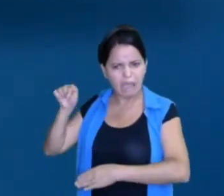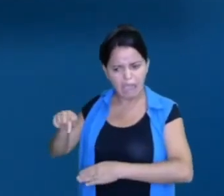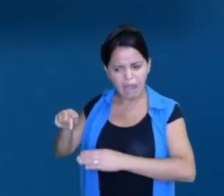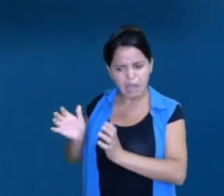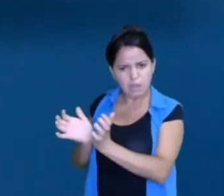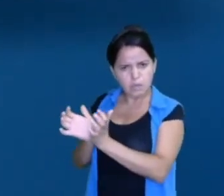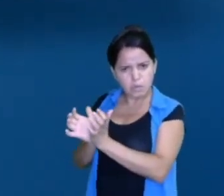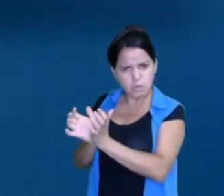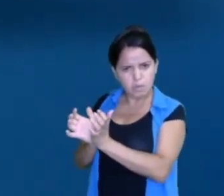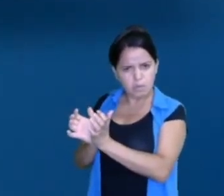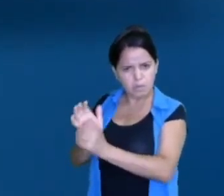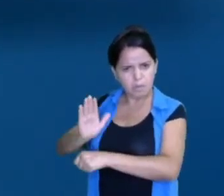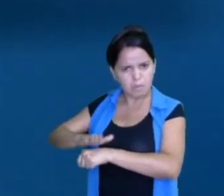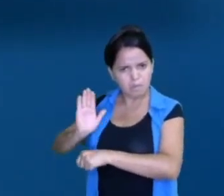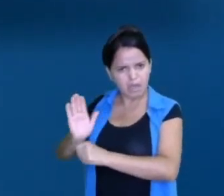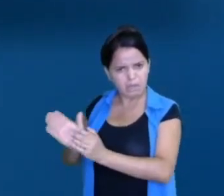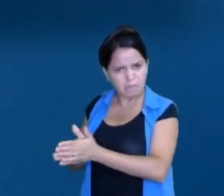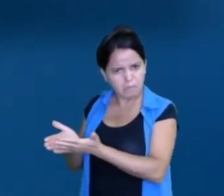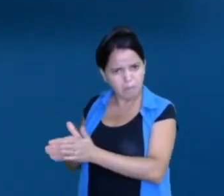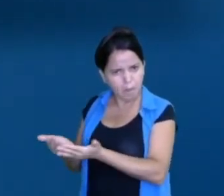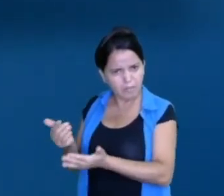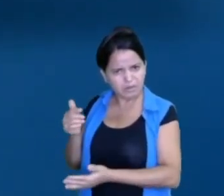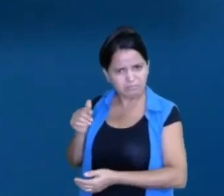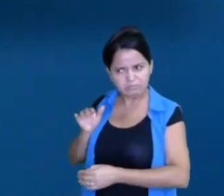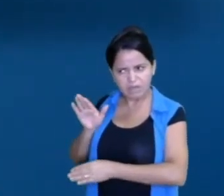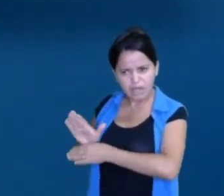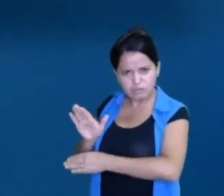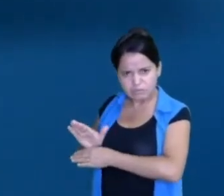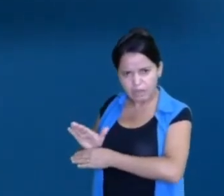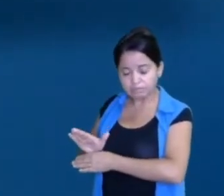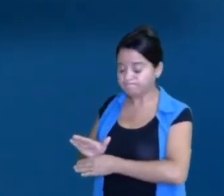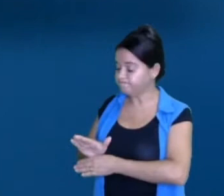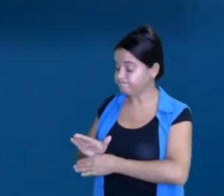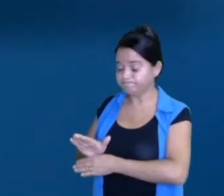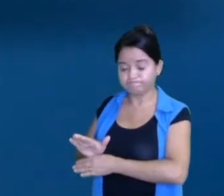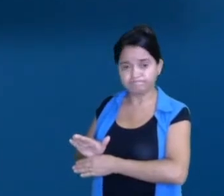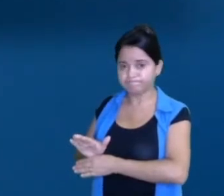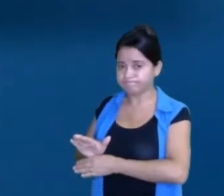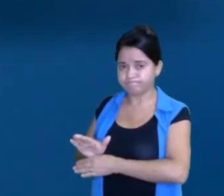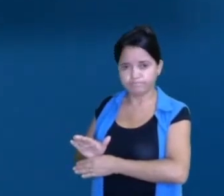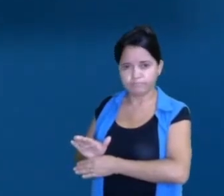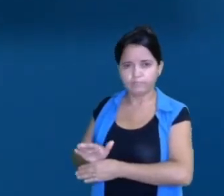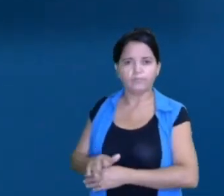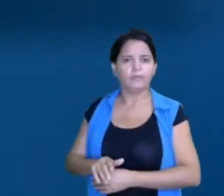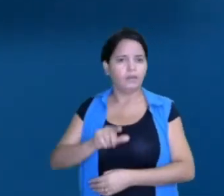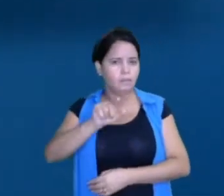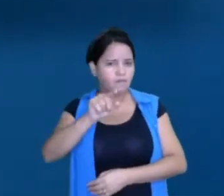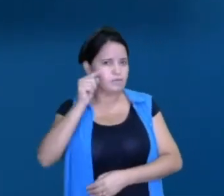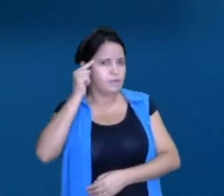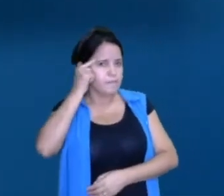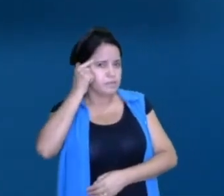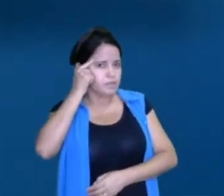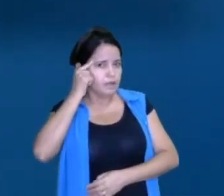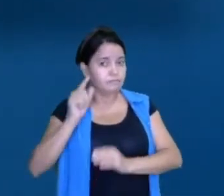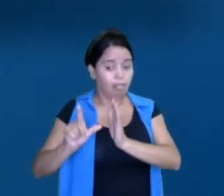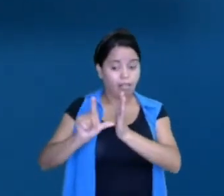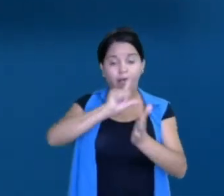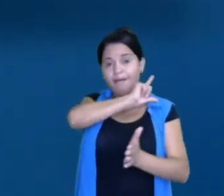pobres. Para vocês terem uma ideia, até um pouco antes existiam os chamados